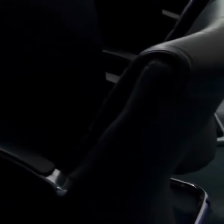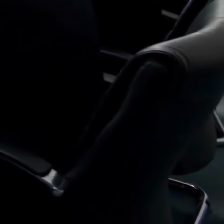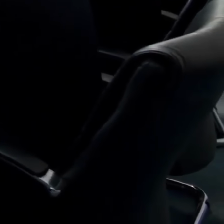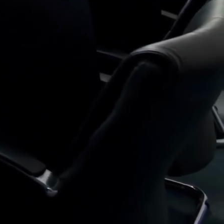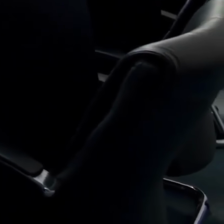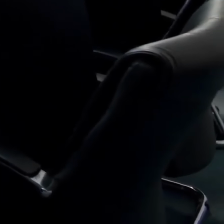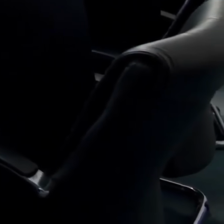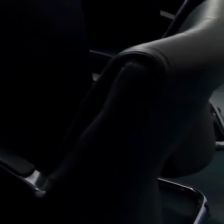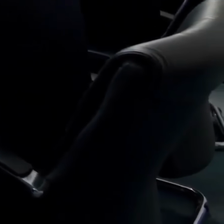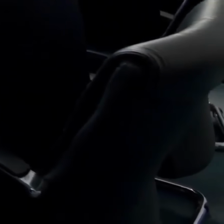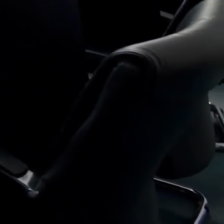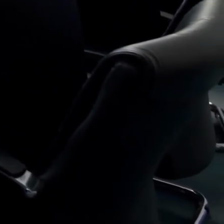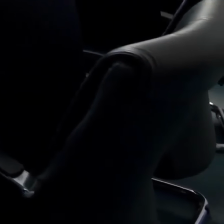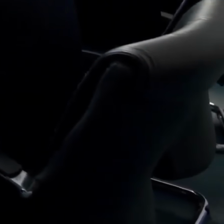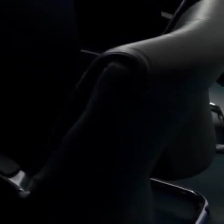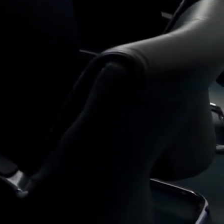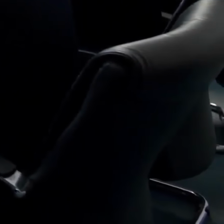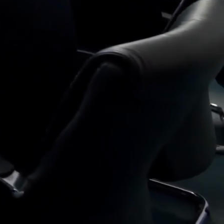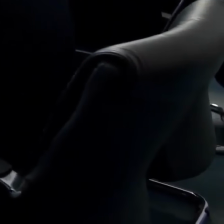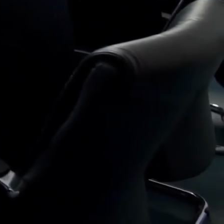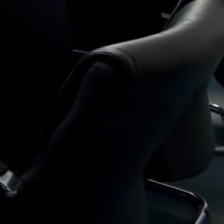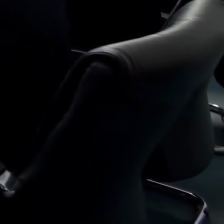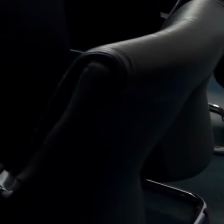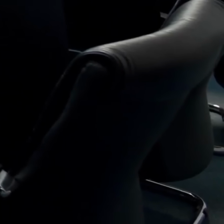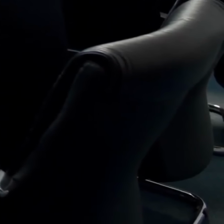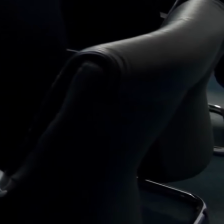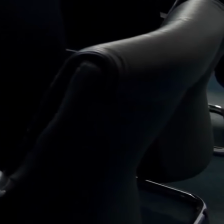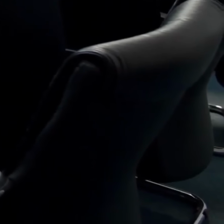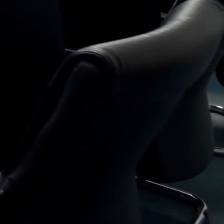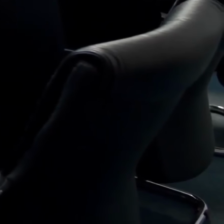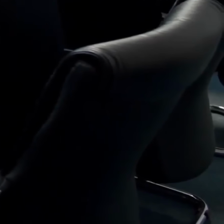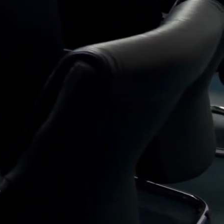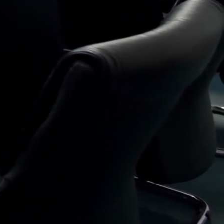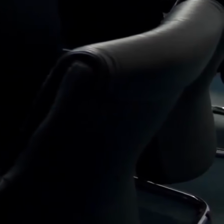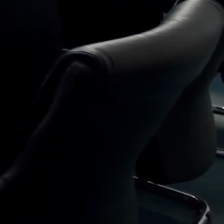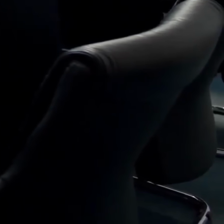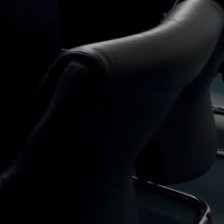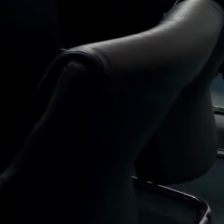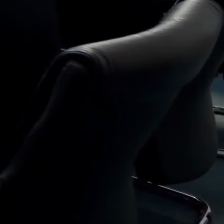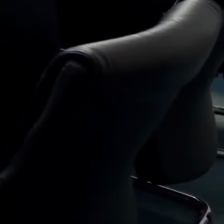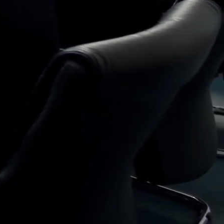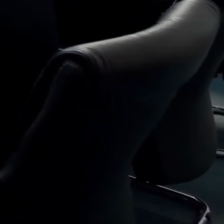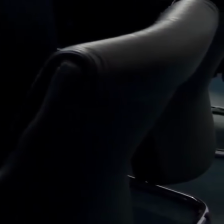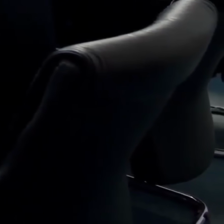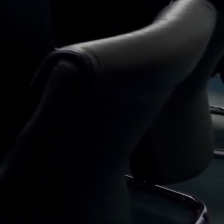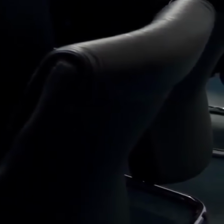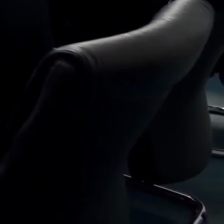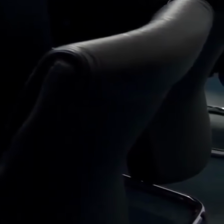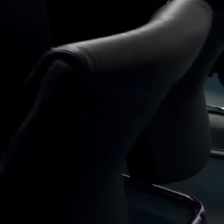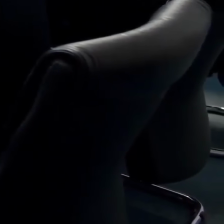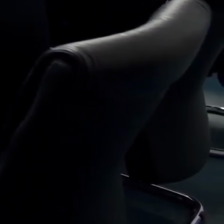mensagem subliminar nisso eh direto né Eh Infelizmente meu irmão a situação da alienação ela foi tão grande né